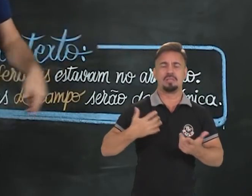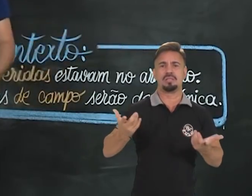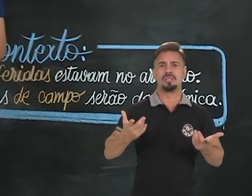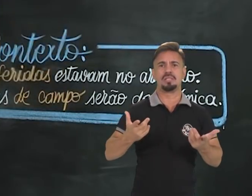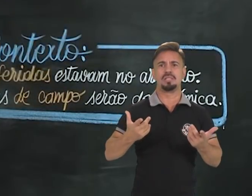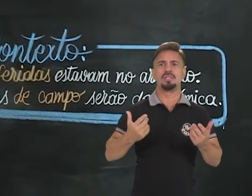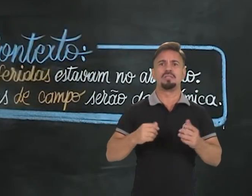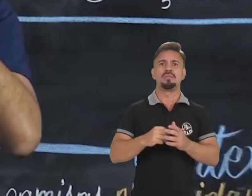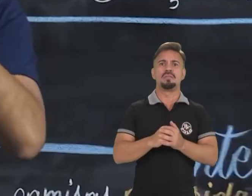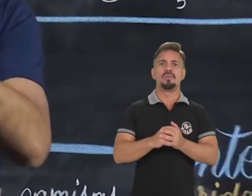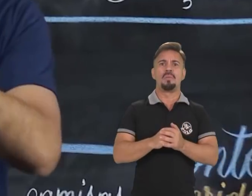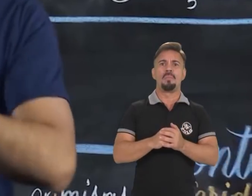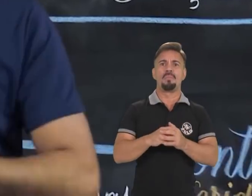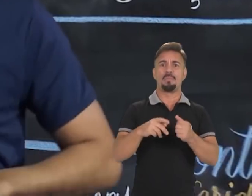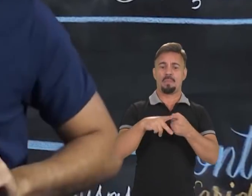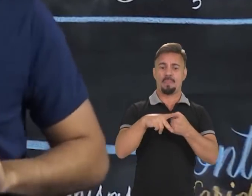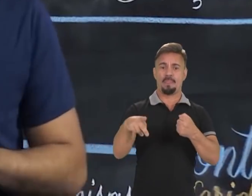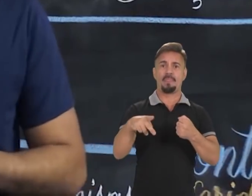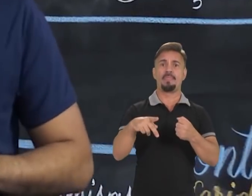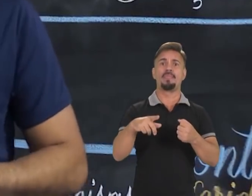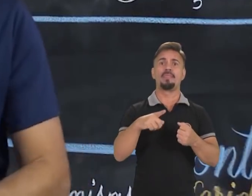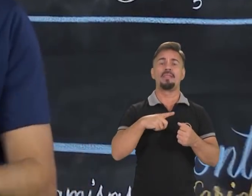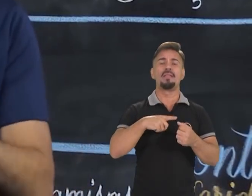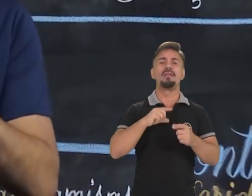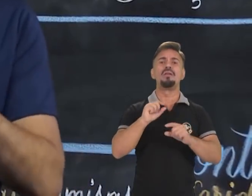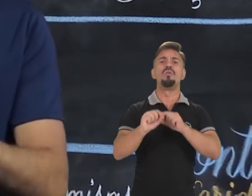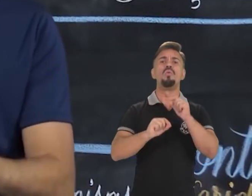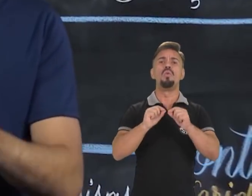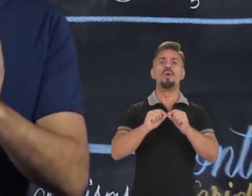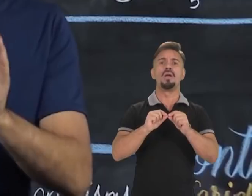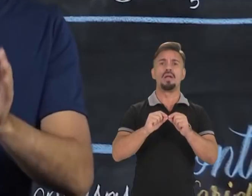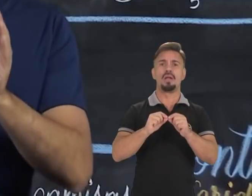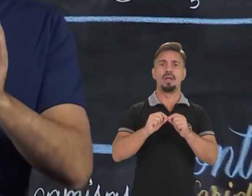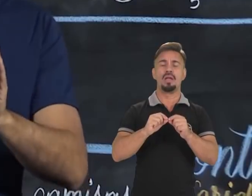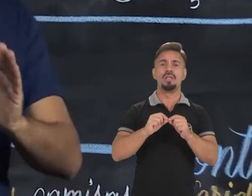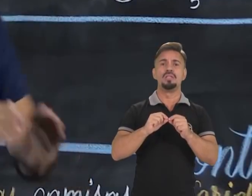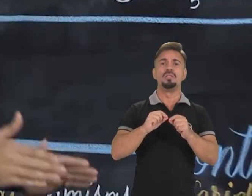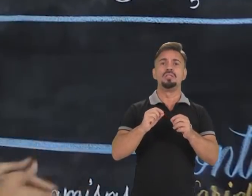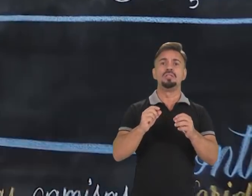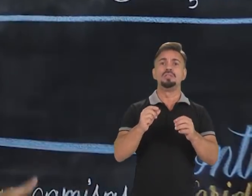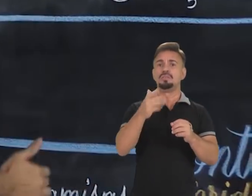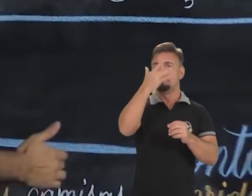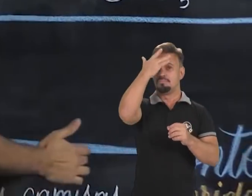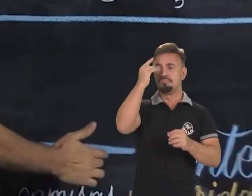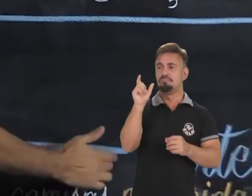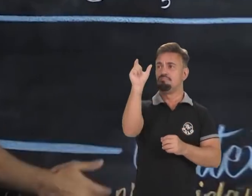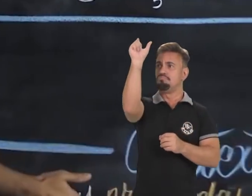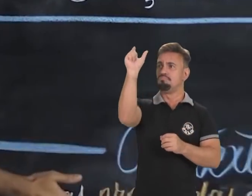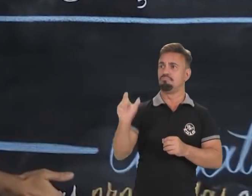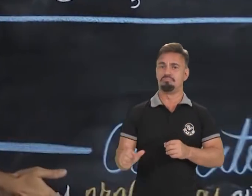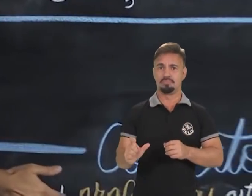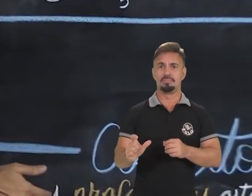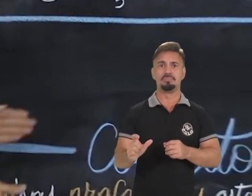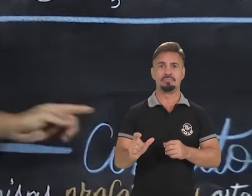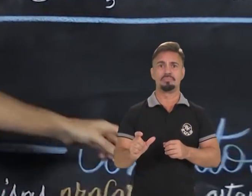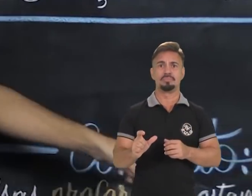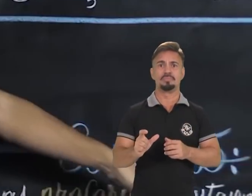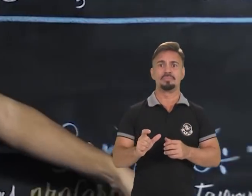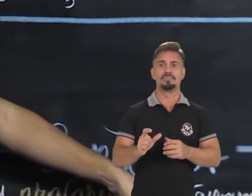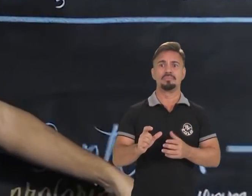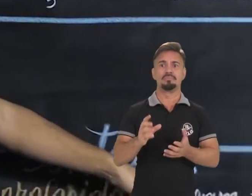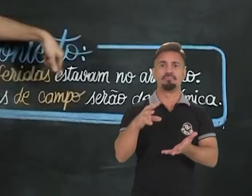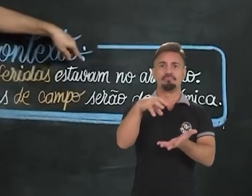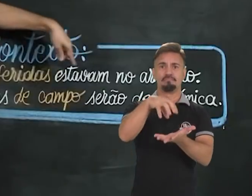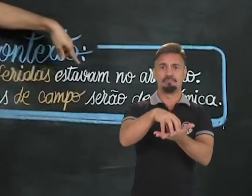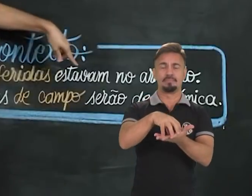predicado, estavam no armário. Camisas, nesse caso, desempenha a função de núcleo do sujeito, porque ela é a informação mais importante desse sujeito. Se